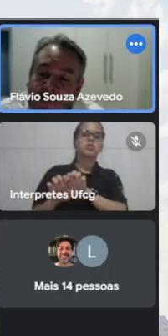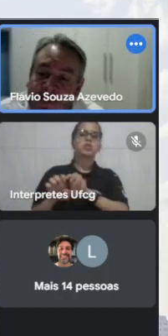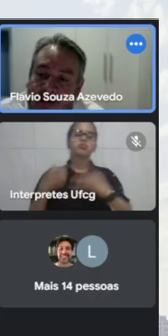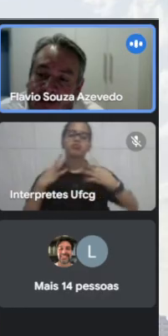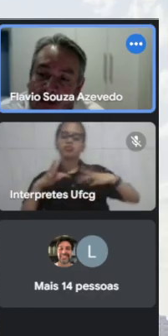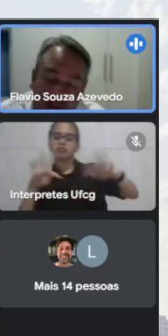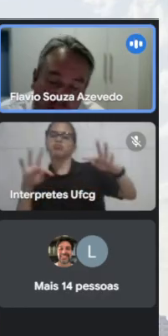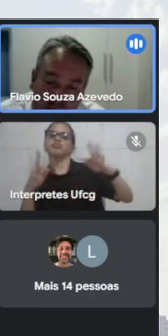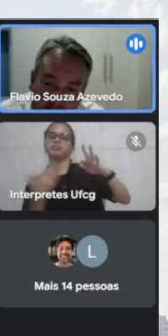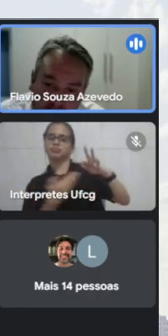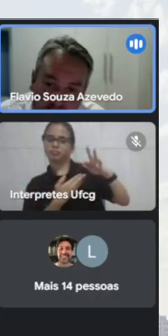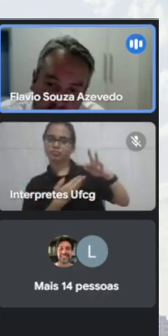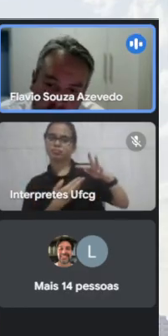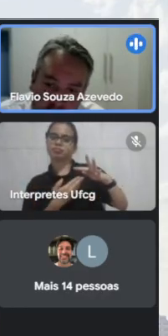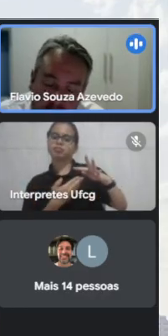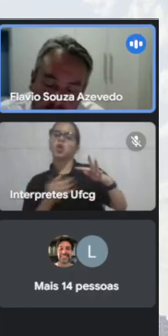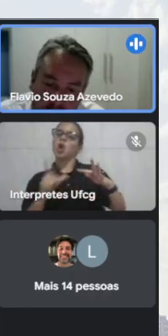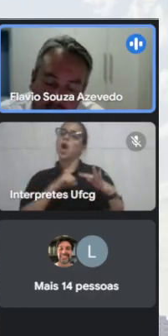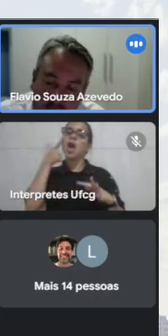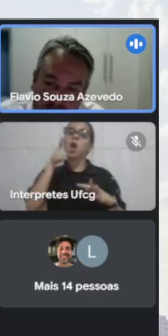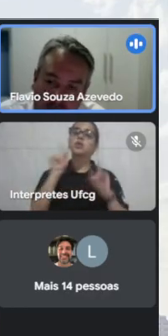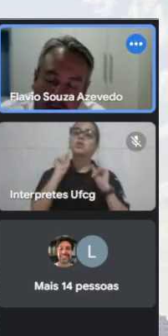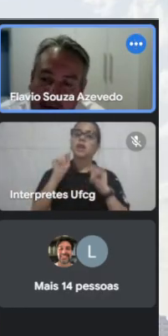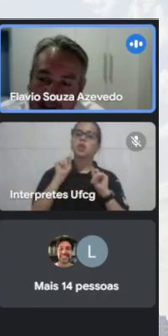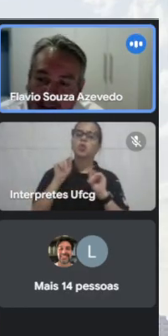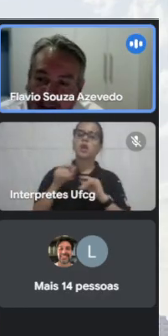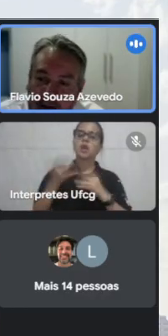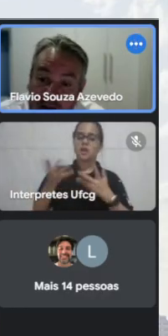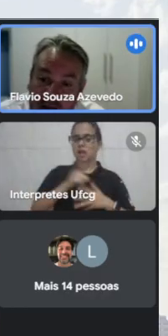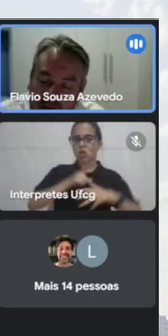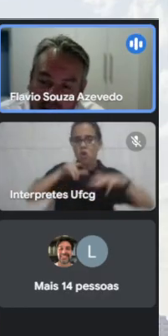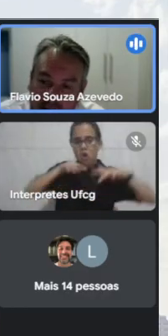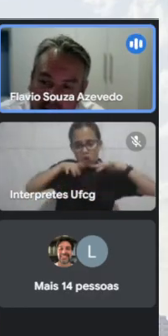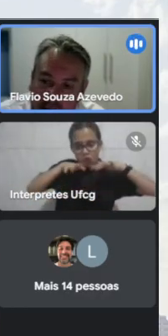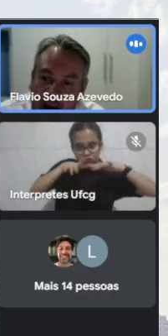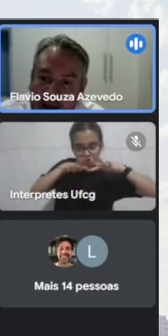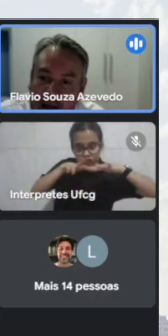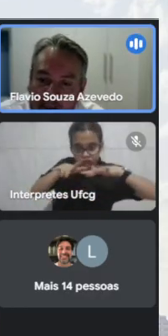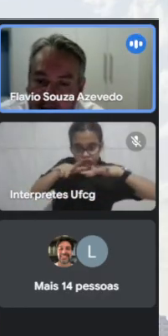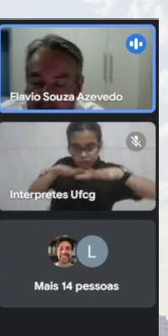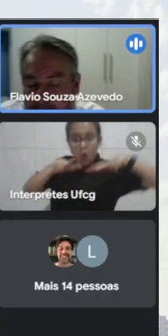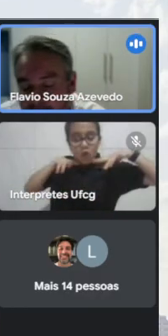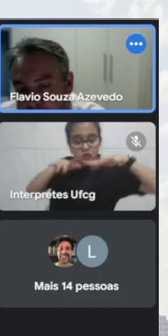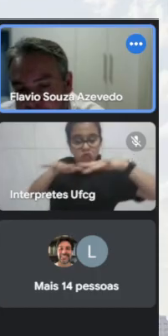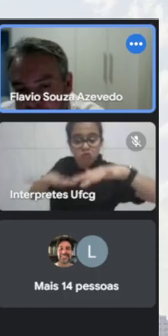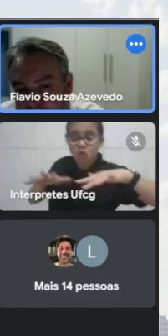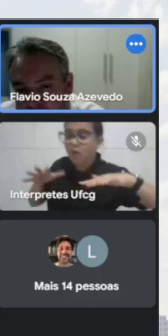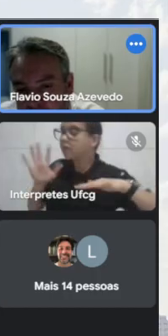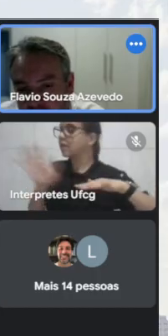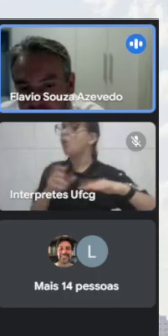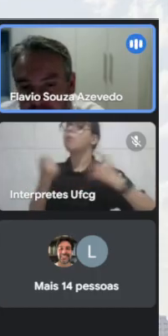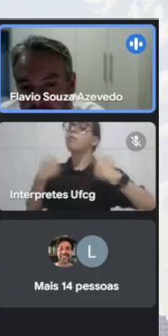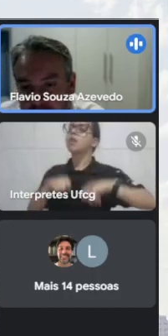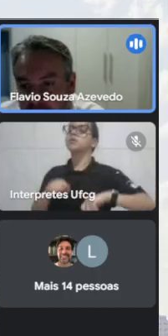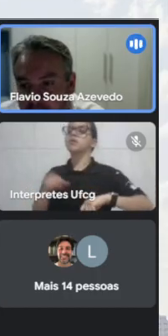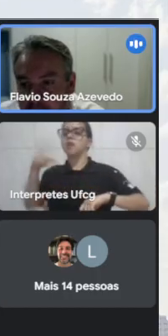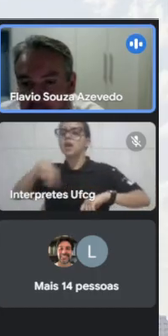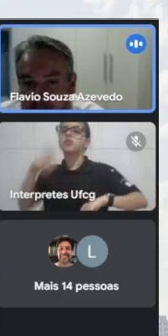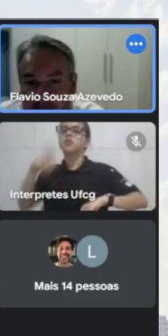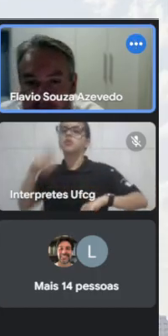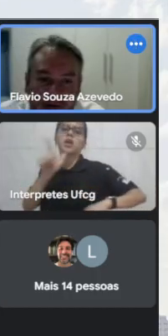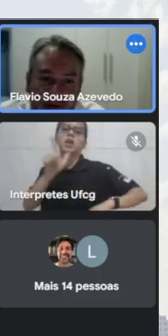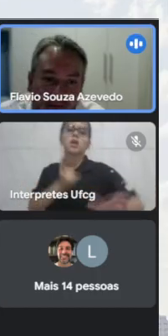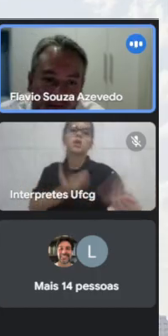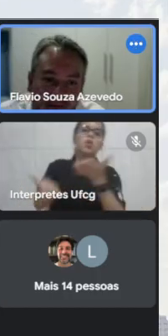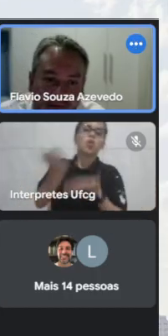consegue tanto direcionar o fluxo quanto quantificar ele para o seu